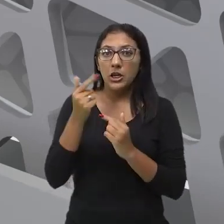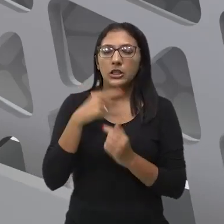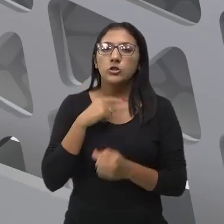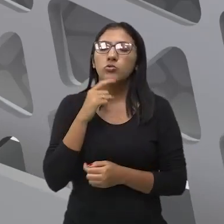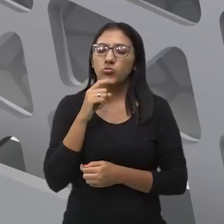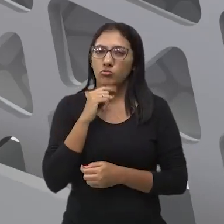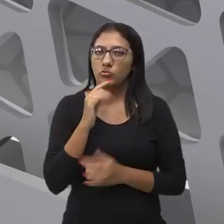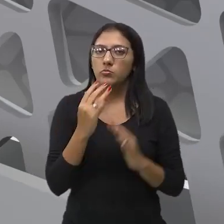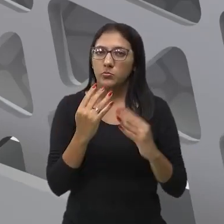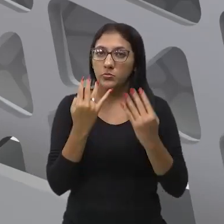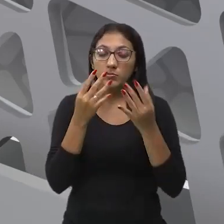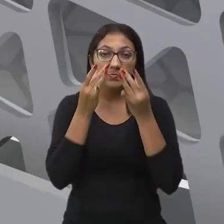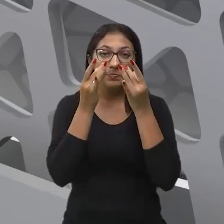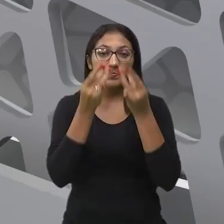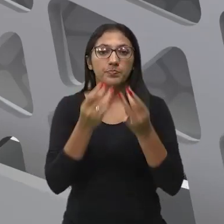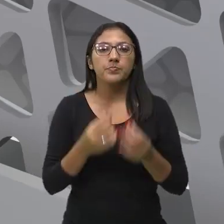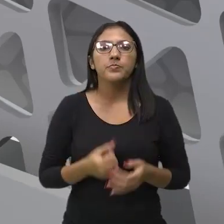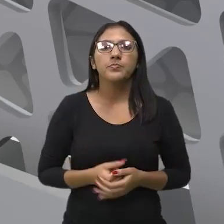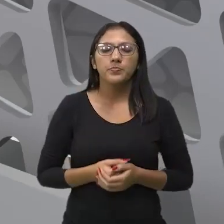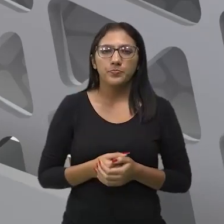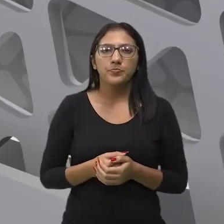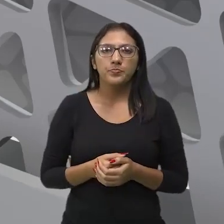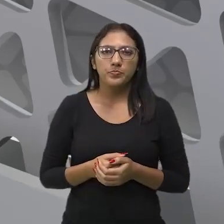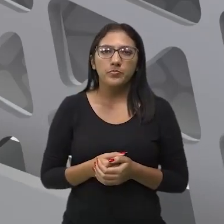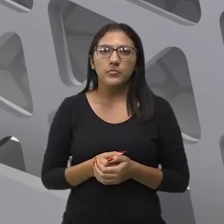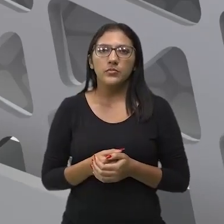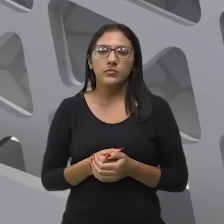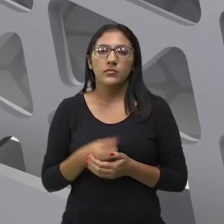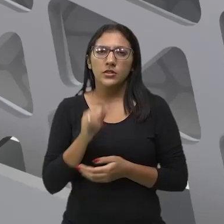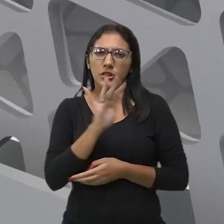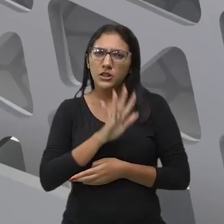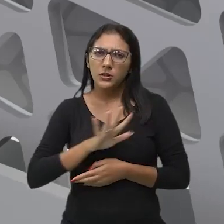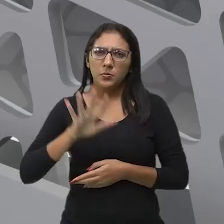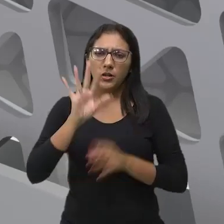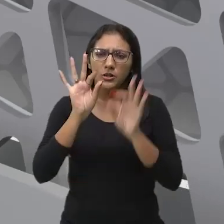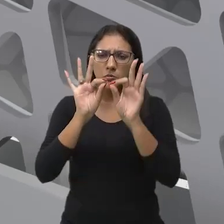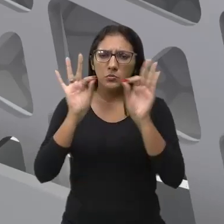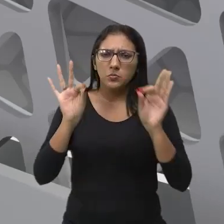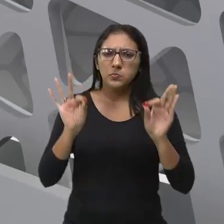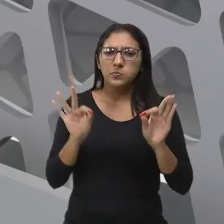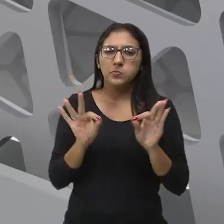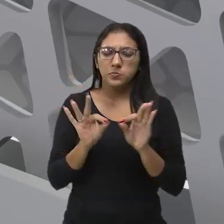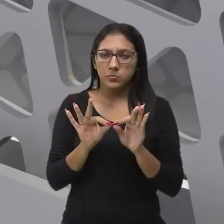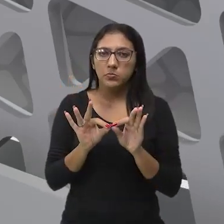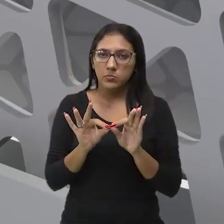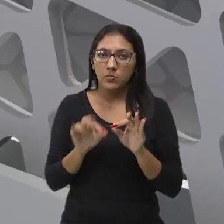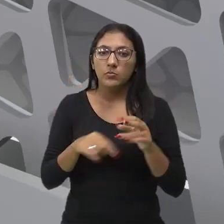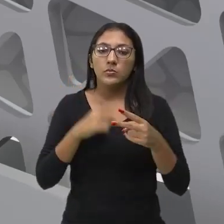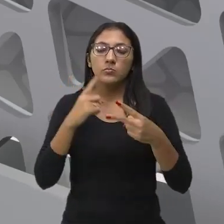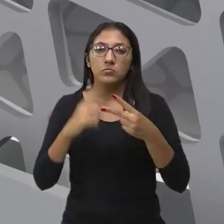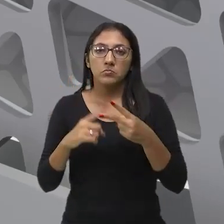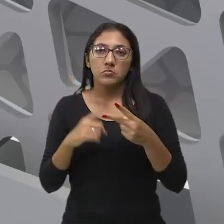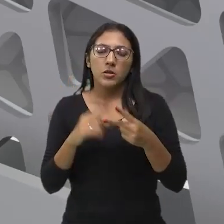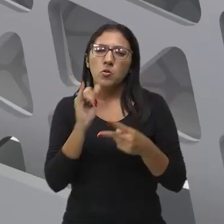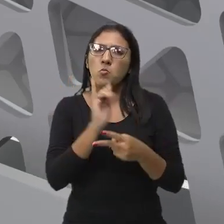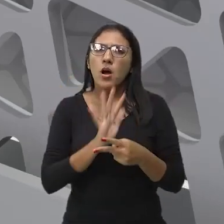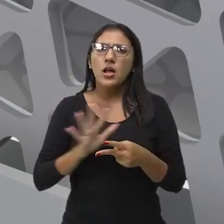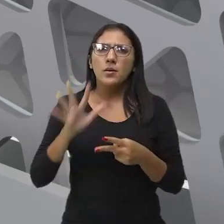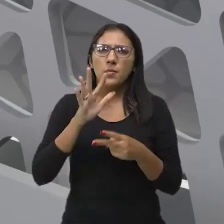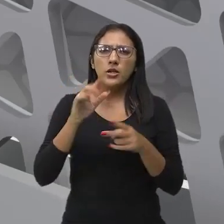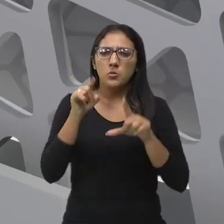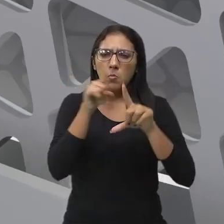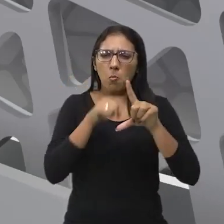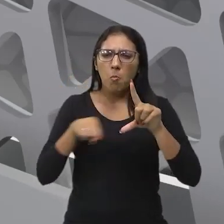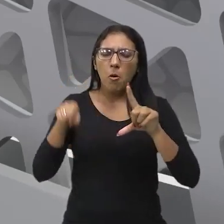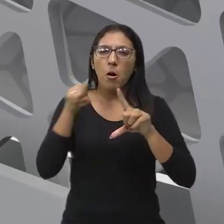e círculo é outra, tá bom? Ao longo do ensino fundamental, até o 5º ano, vocês